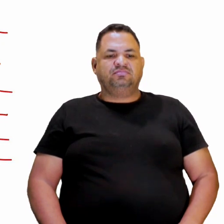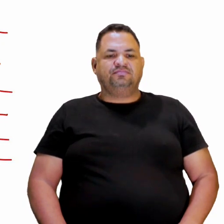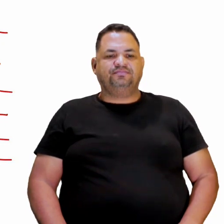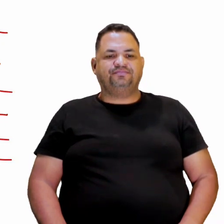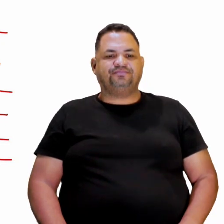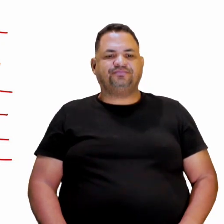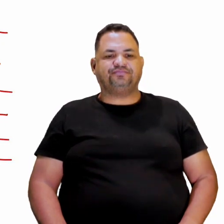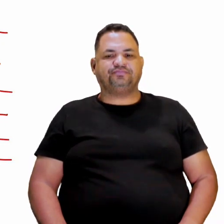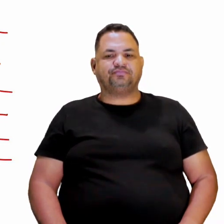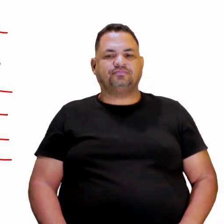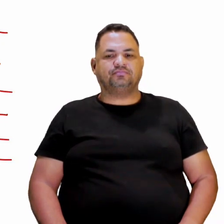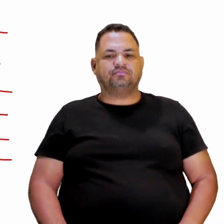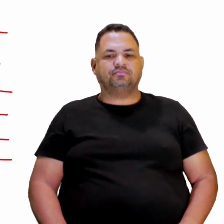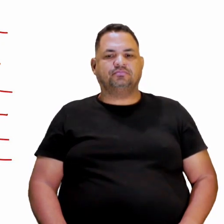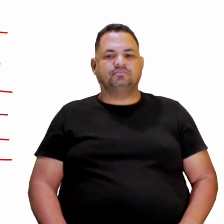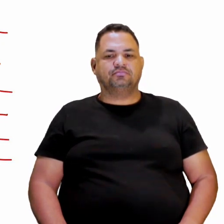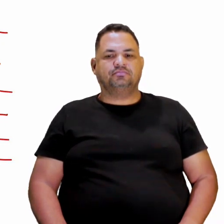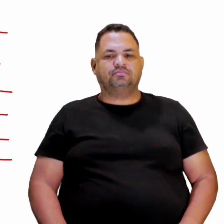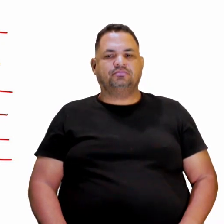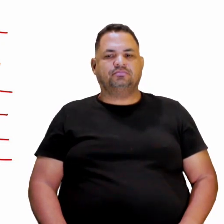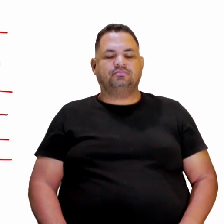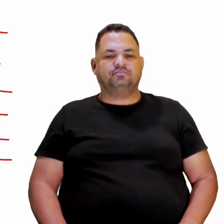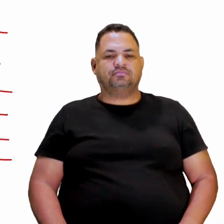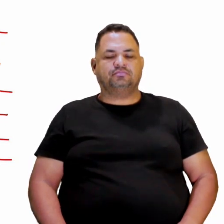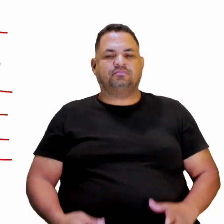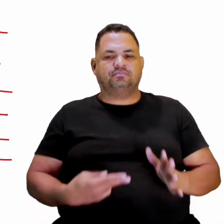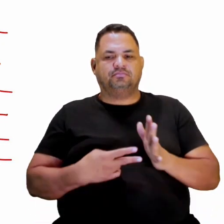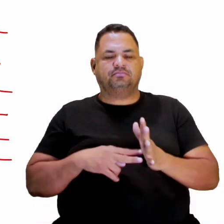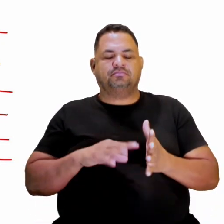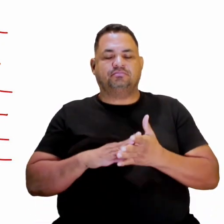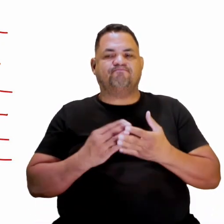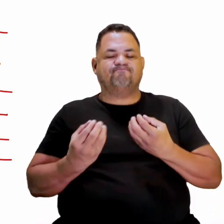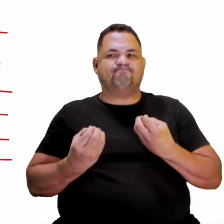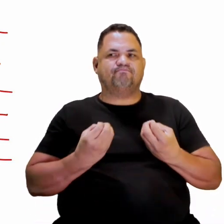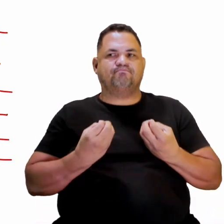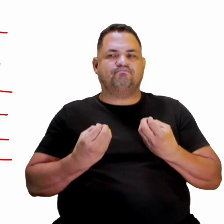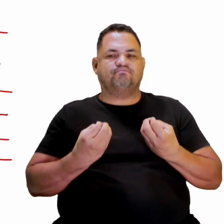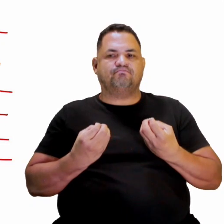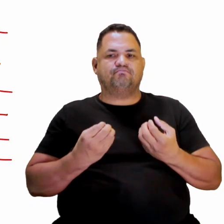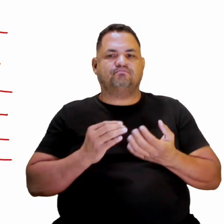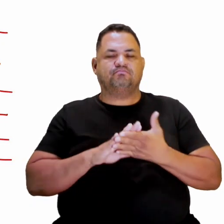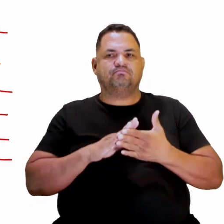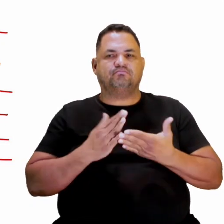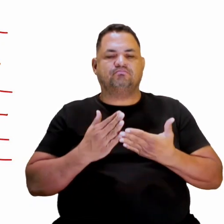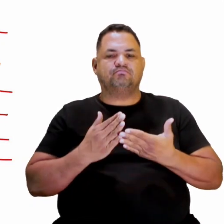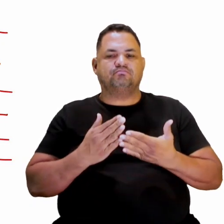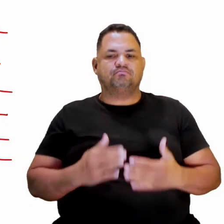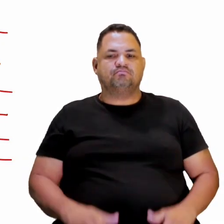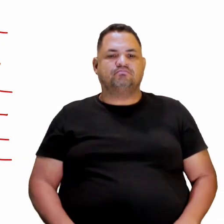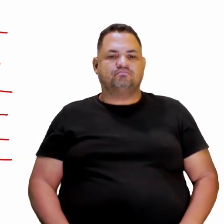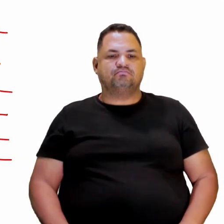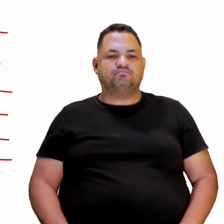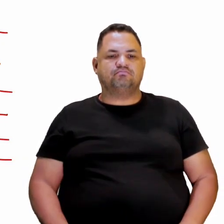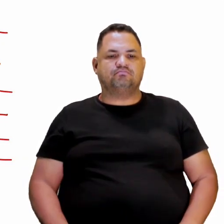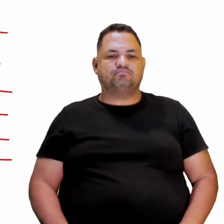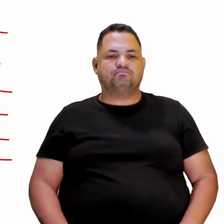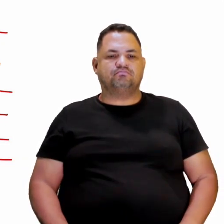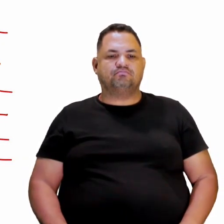neat student minds. Ou seja, é como se uma aura